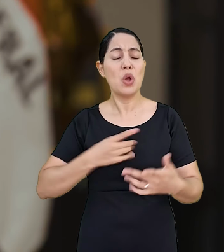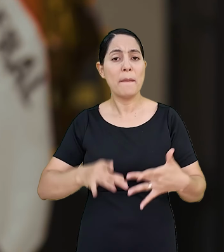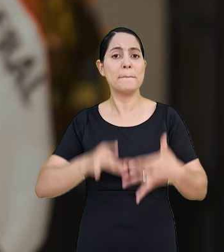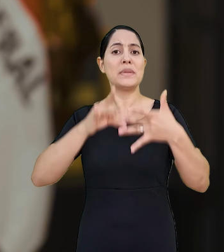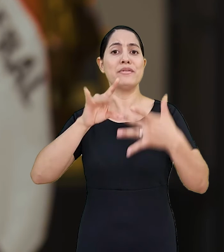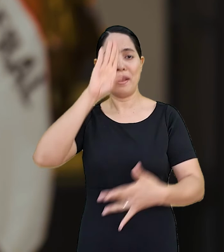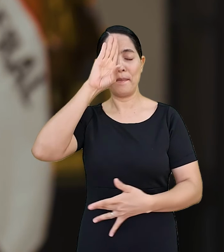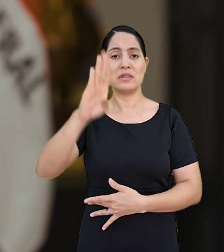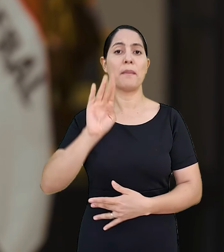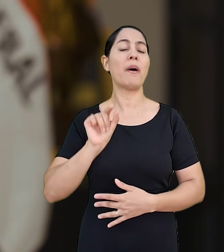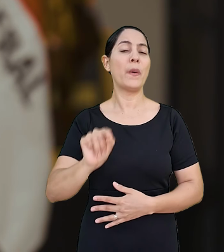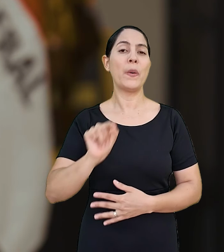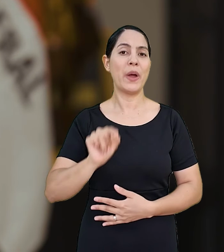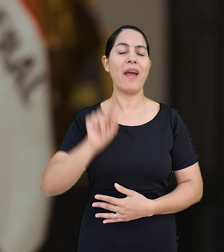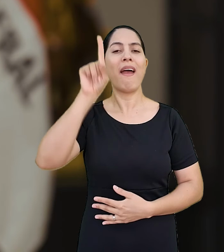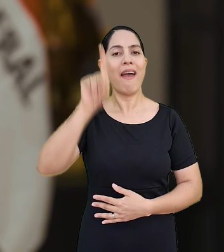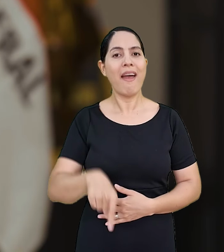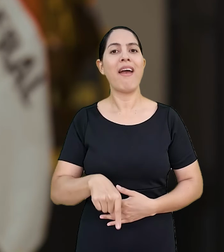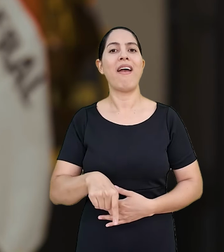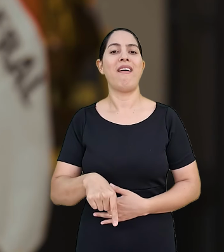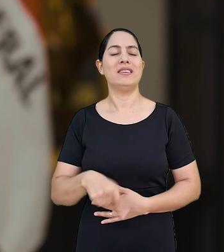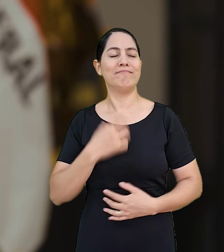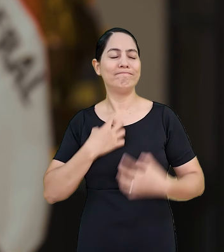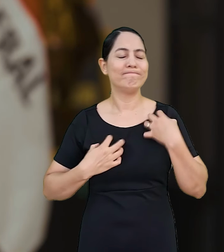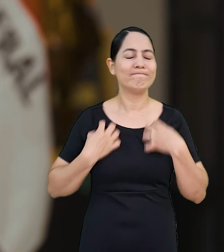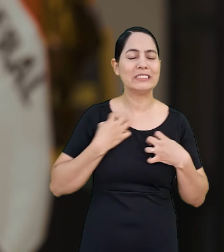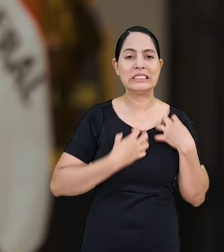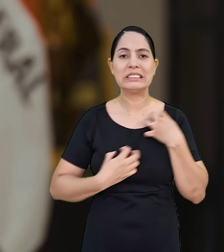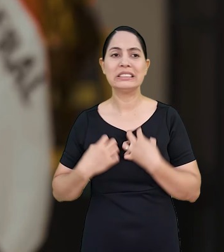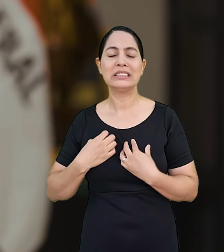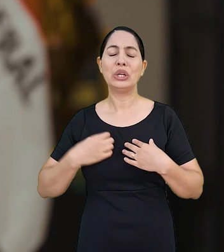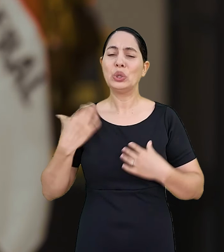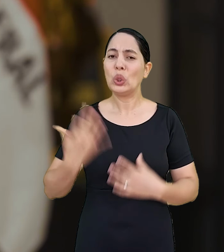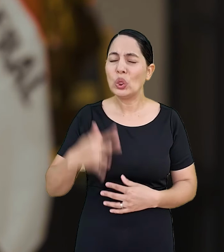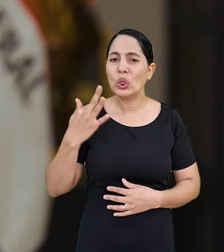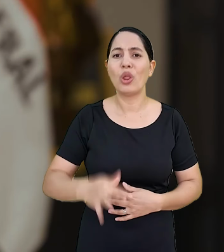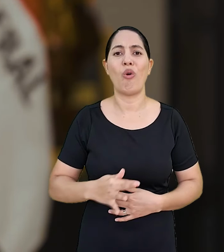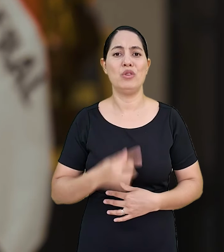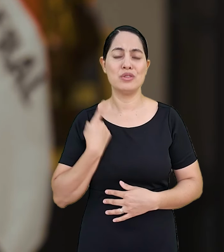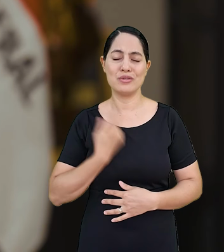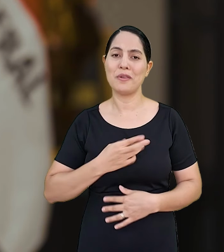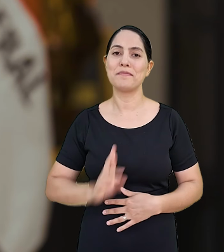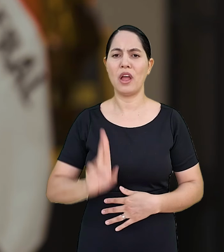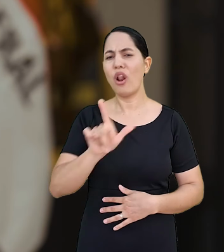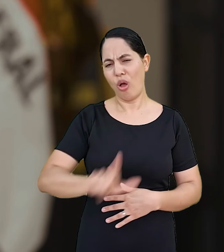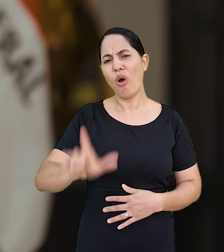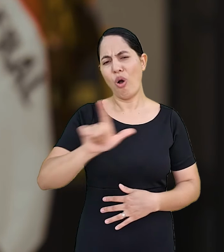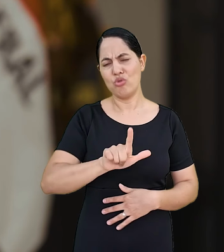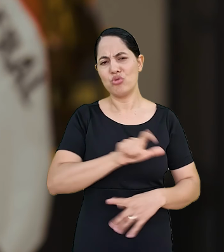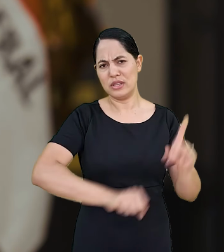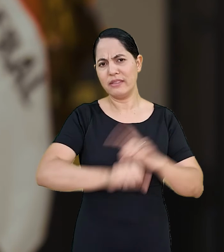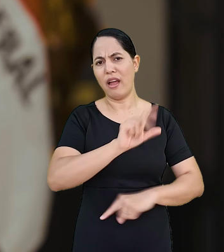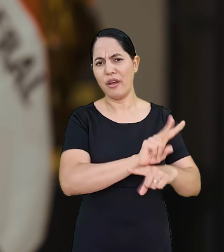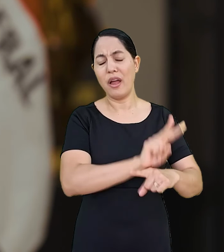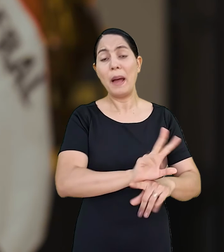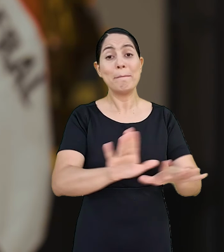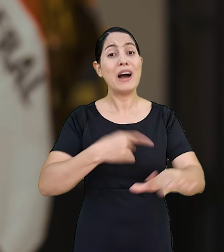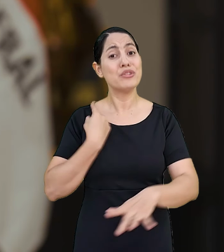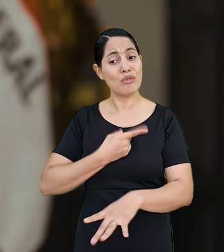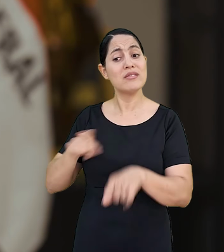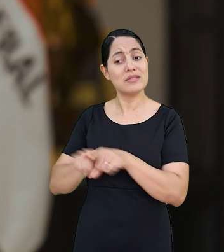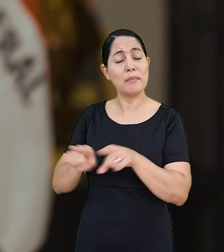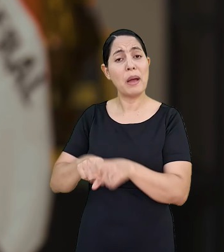advocacia é poder representar essas dores e as angústias. É claro que nós também temos as nossas dores, nós temos as nossas angústias, mas